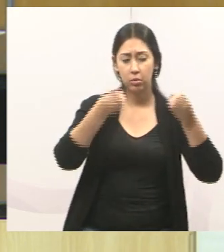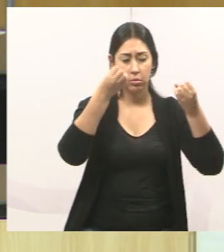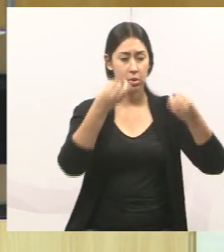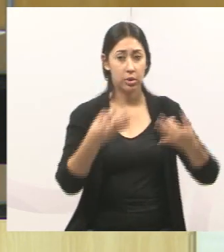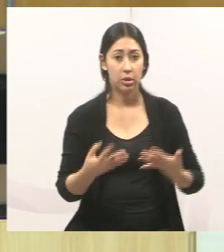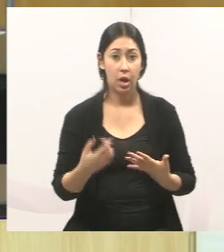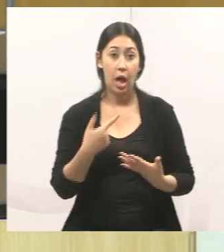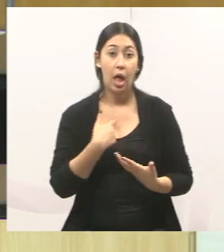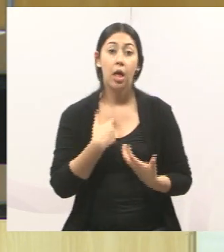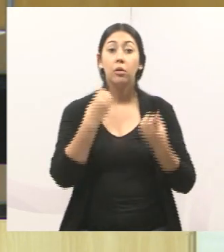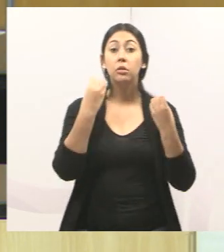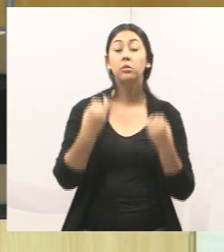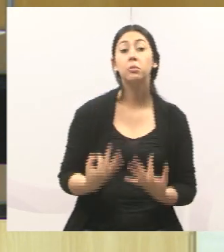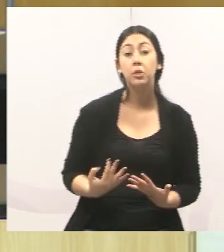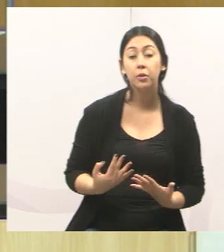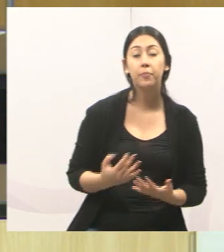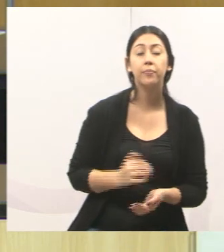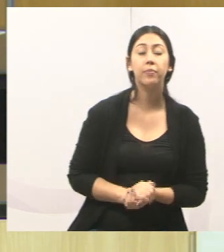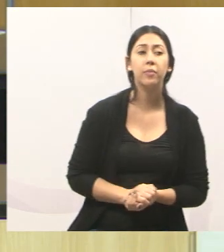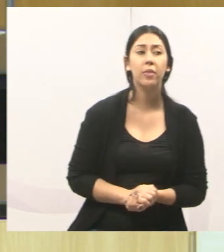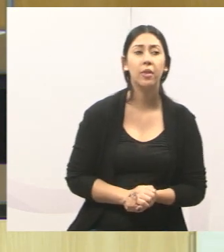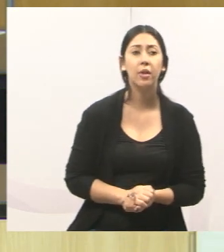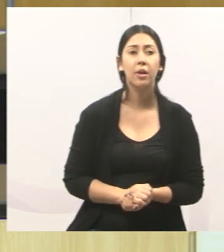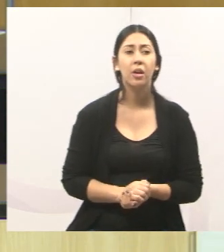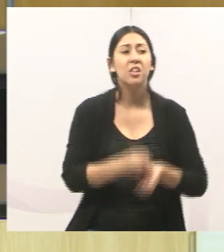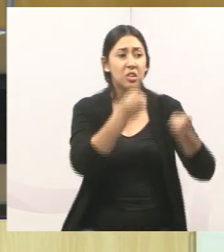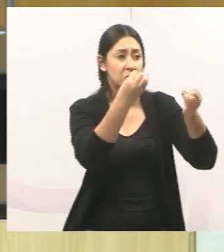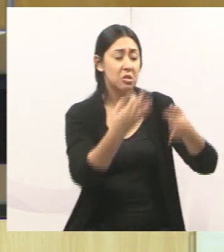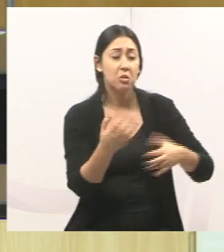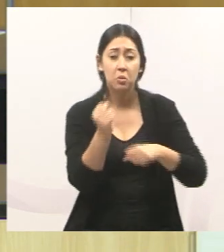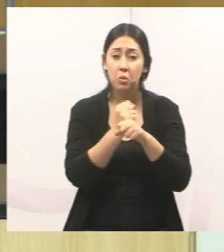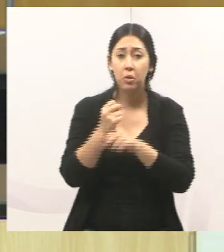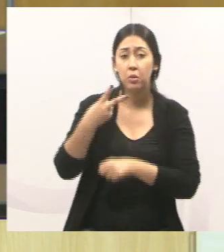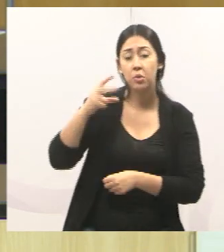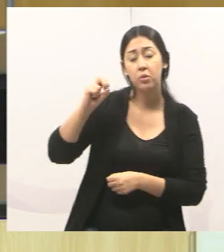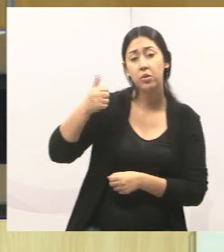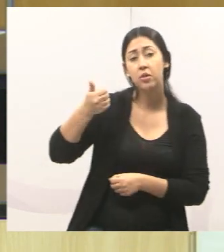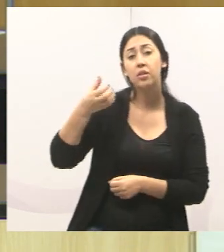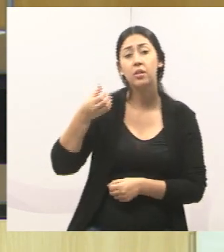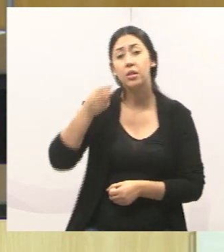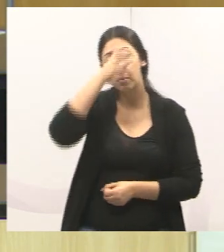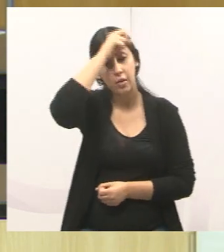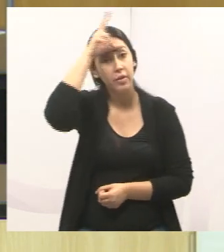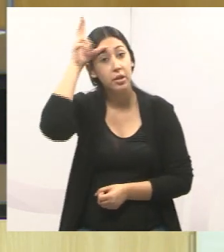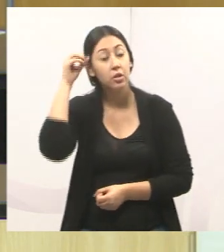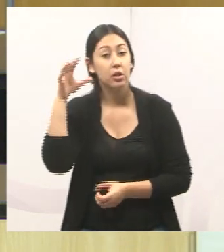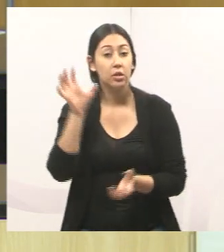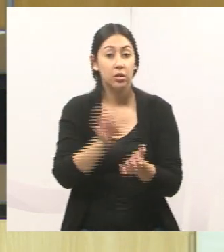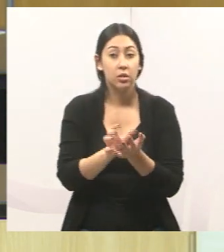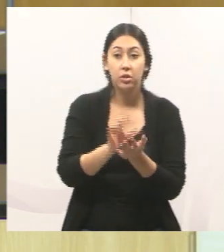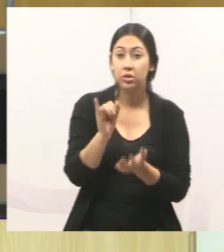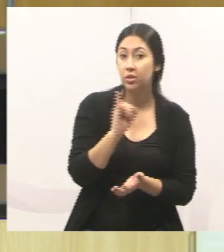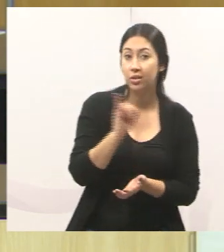as contas do exercício de 2016 da Prefeitura Municipal de Jacareí